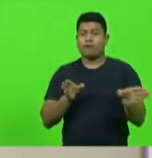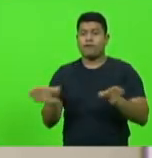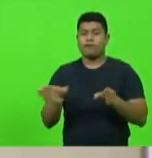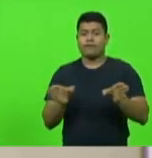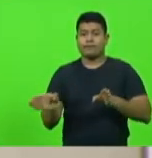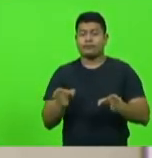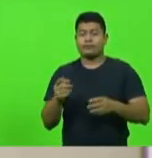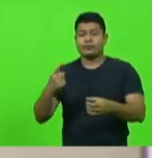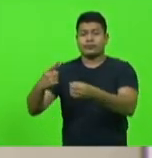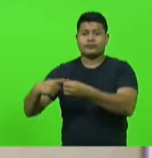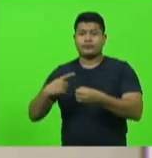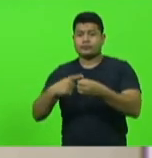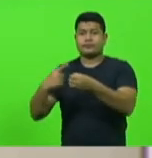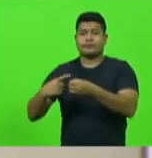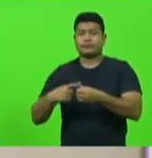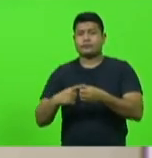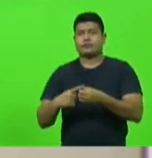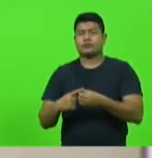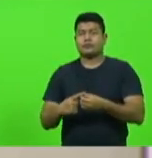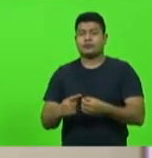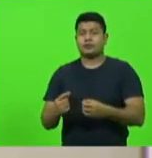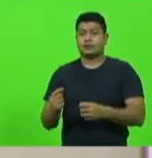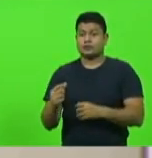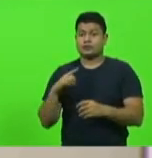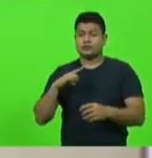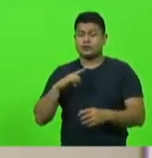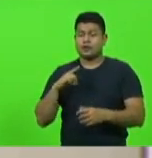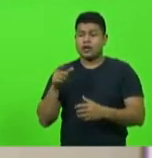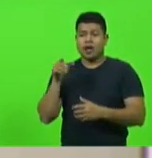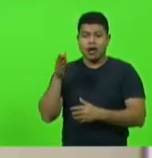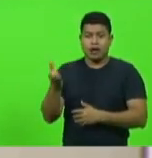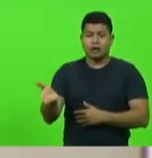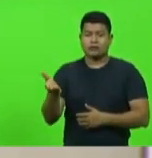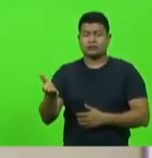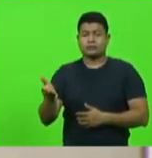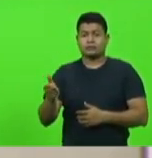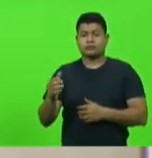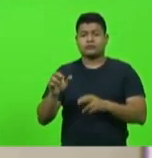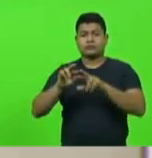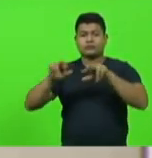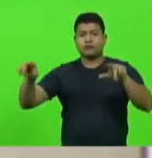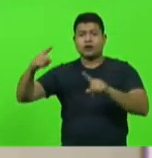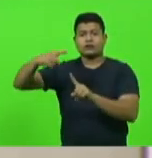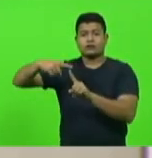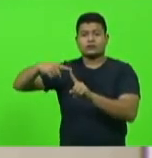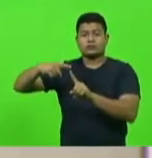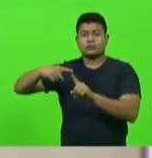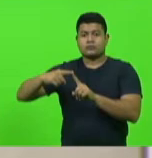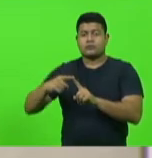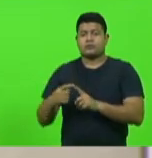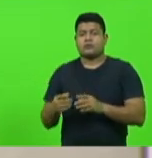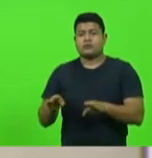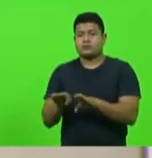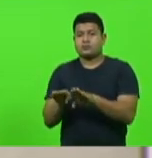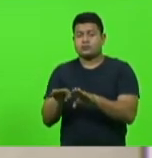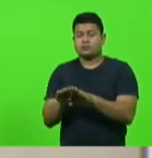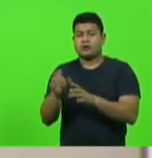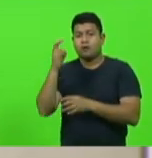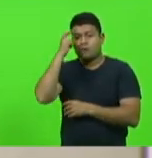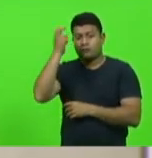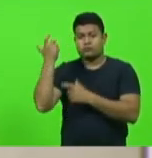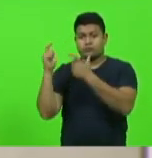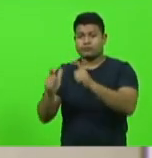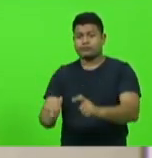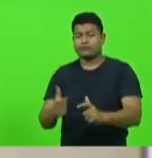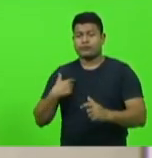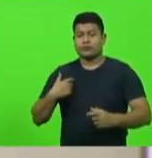municípios, dispondo sobre suas potencialidades econômicas e suas respectivas raízes culturais, com emenda substitutiva global e